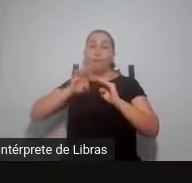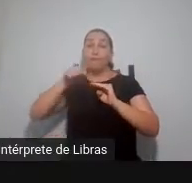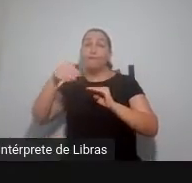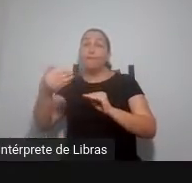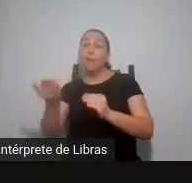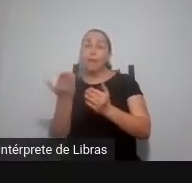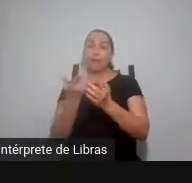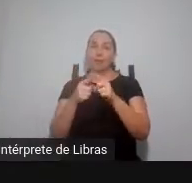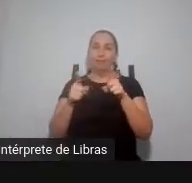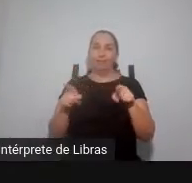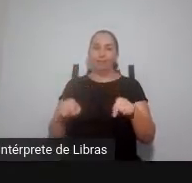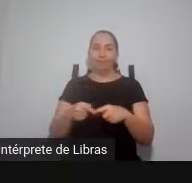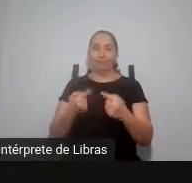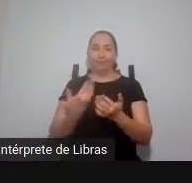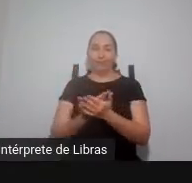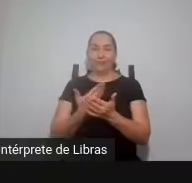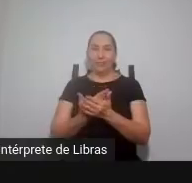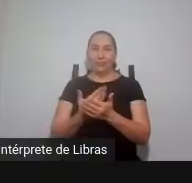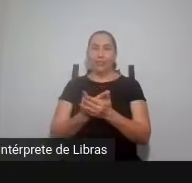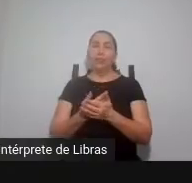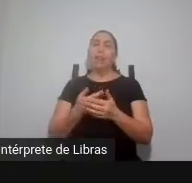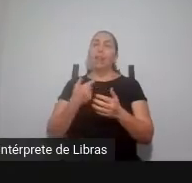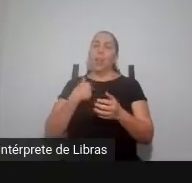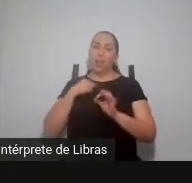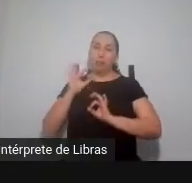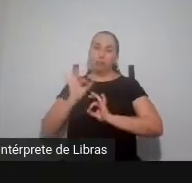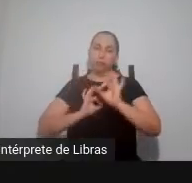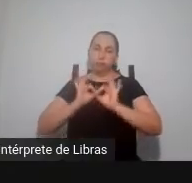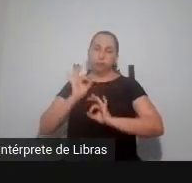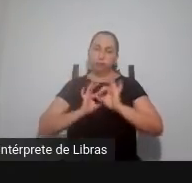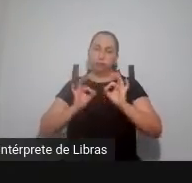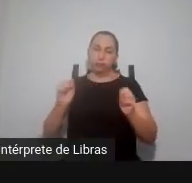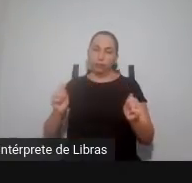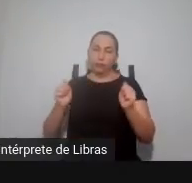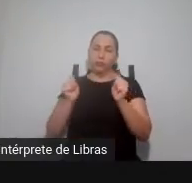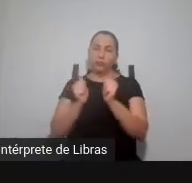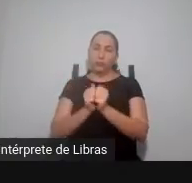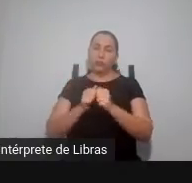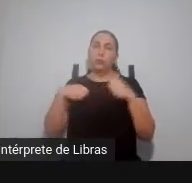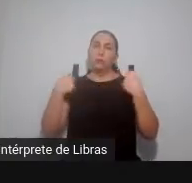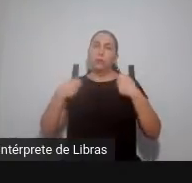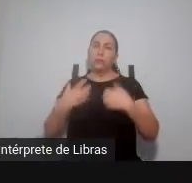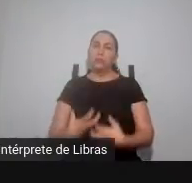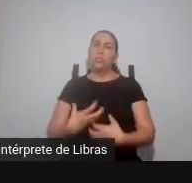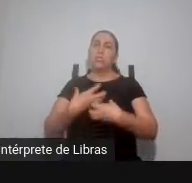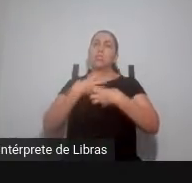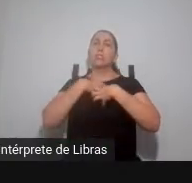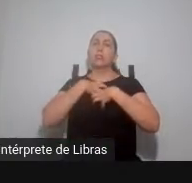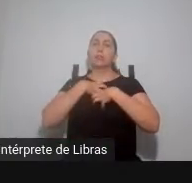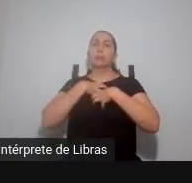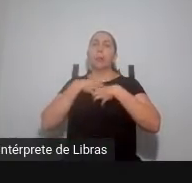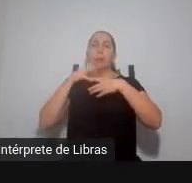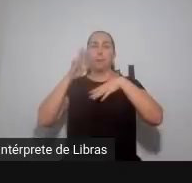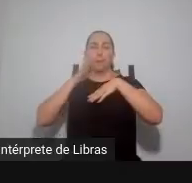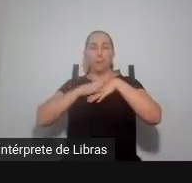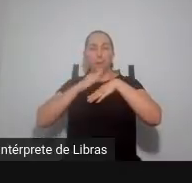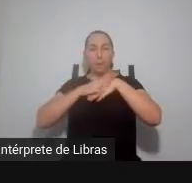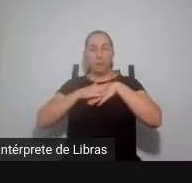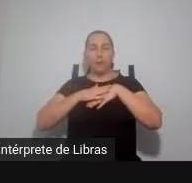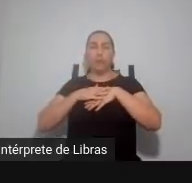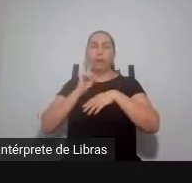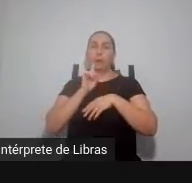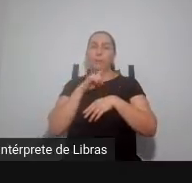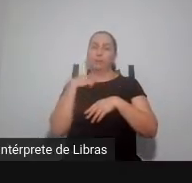um construir junto o tempo inteiro, né, Doc? E a sensibilidade nesse momento é fundamental, tanto da gente enquanto educador para